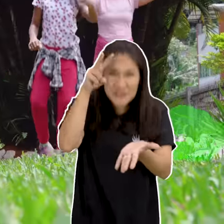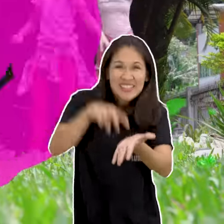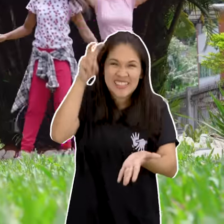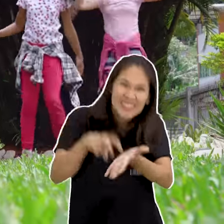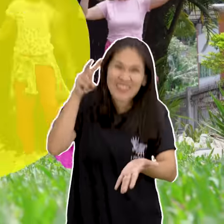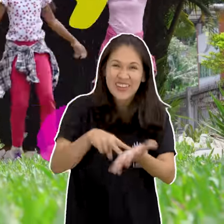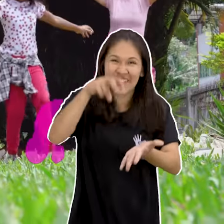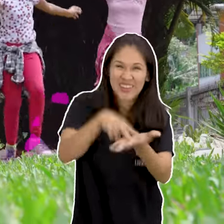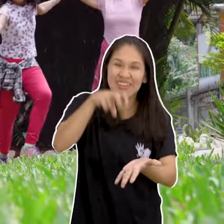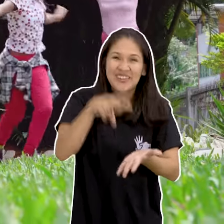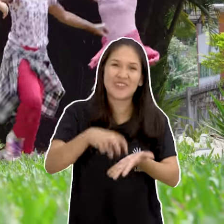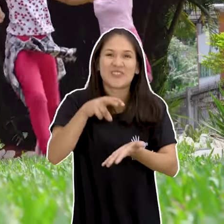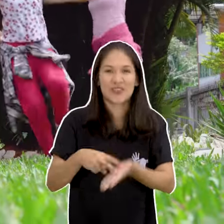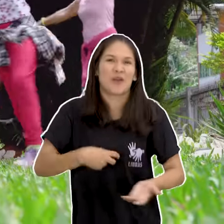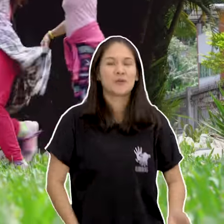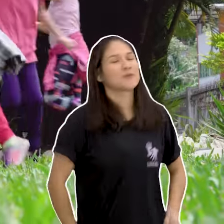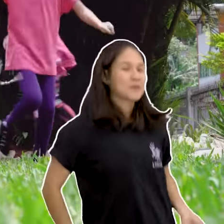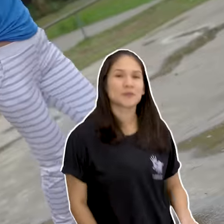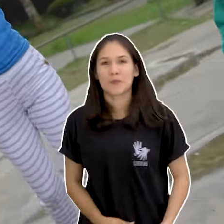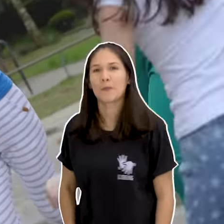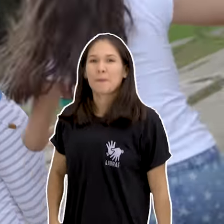pulando, pulando.